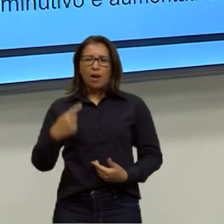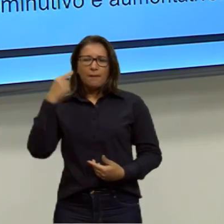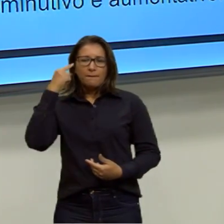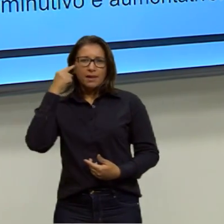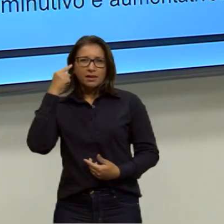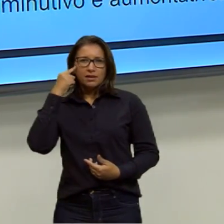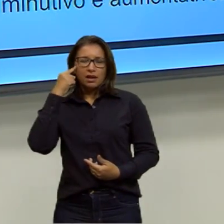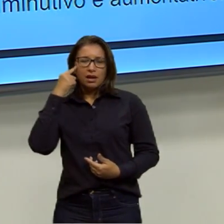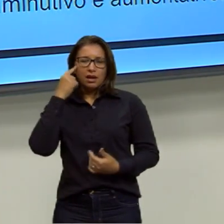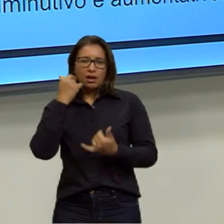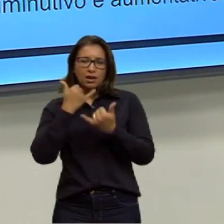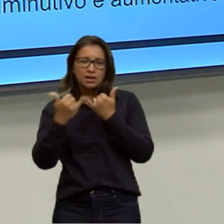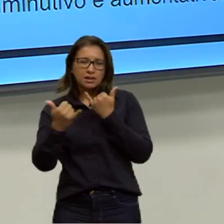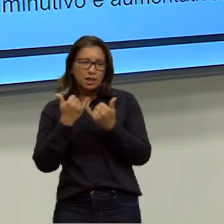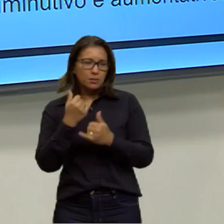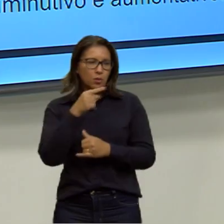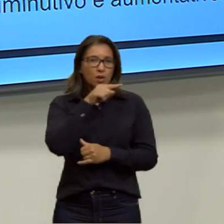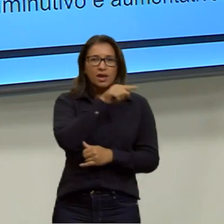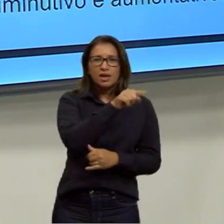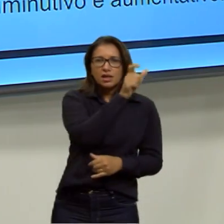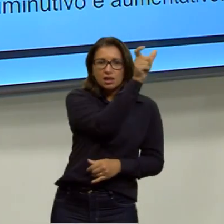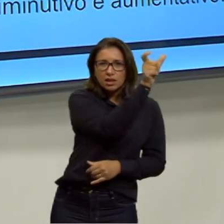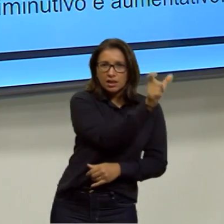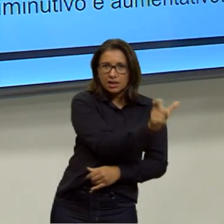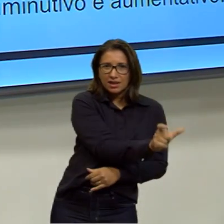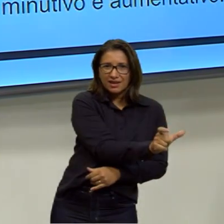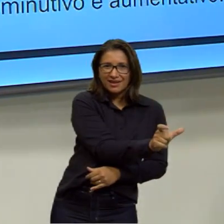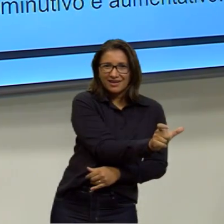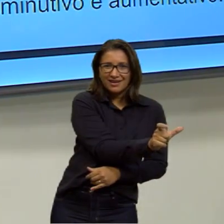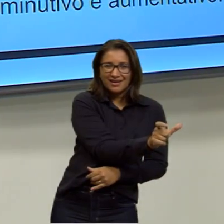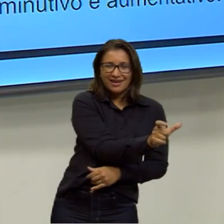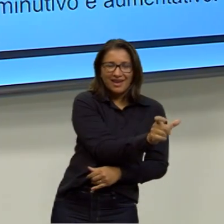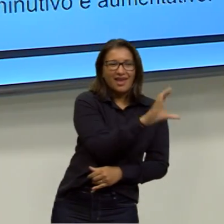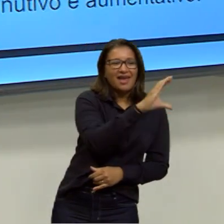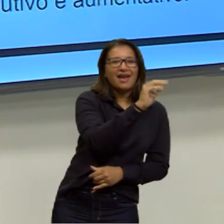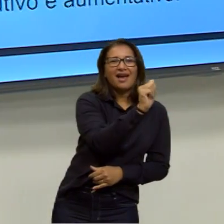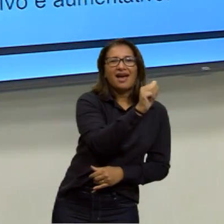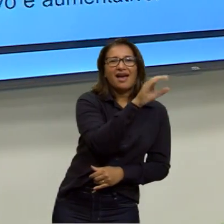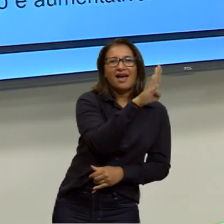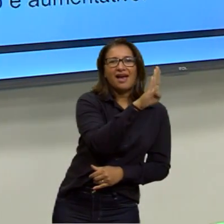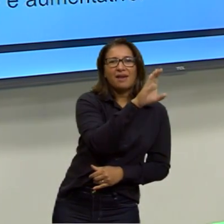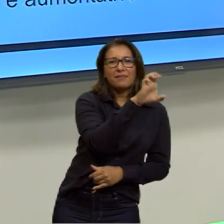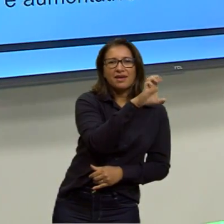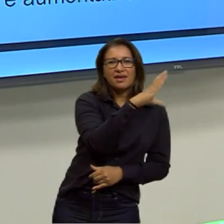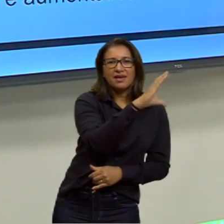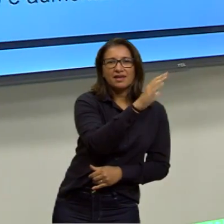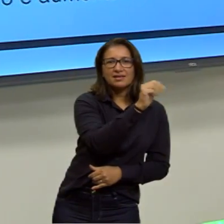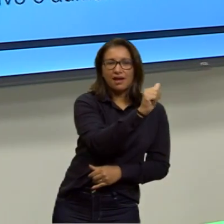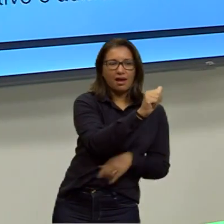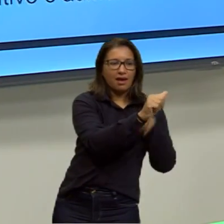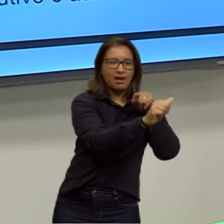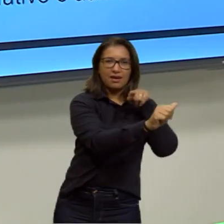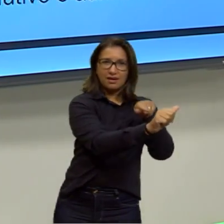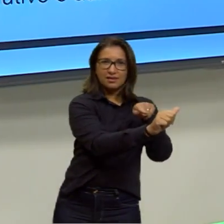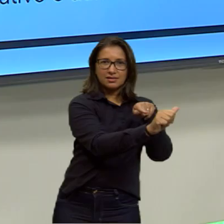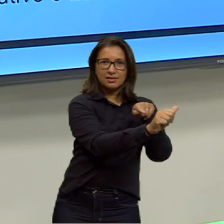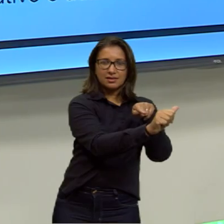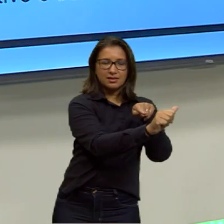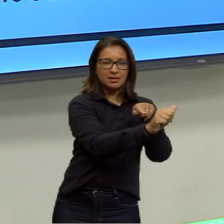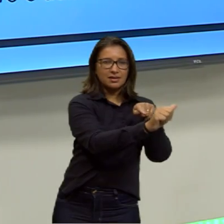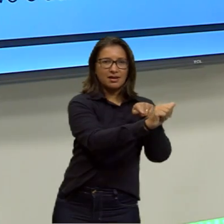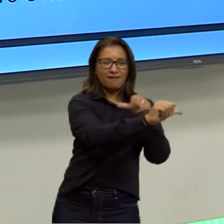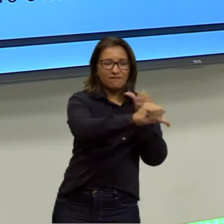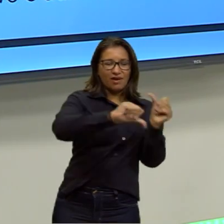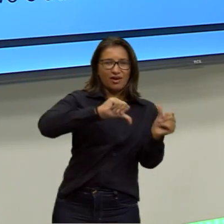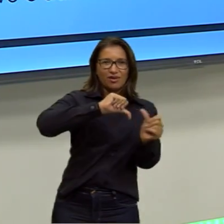do grupo o cabeça é um líder não é mais parte do corpo humano então uma troca